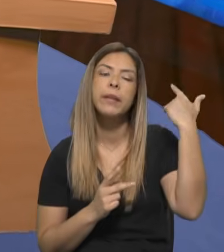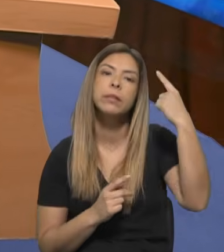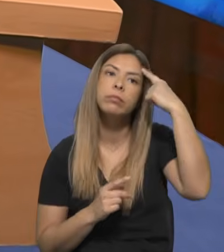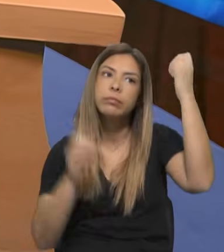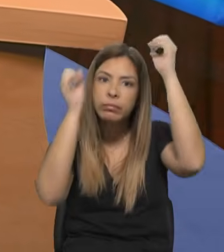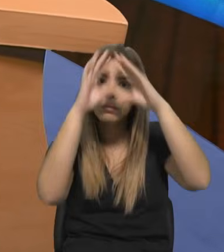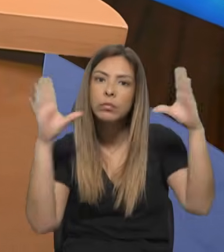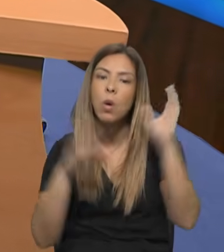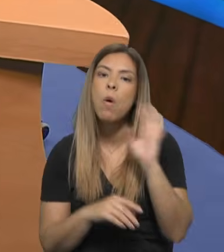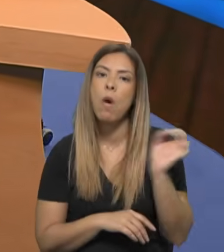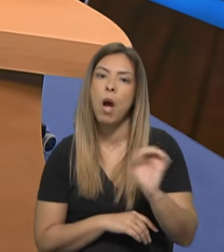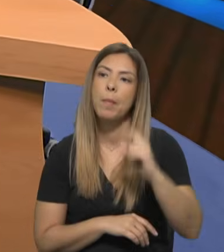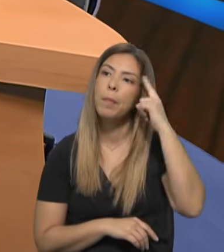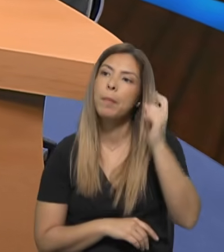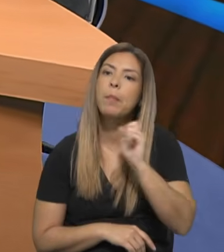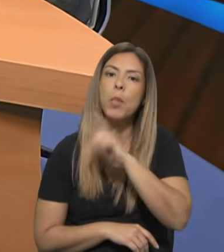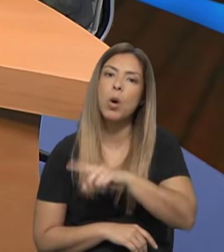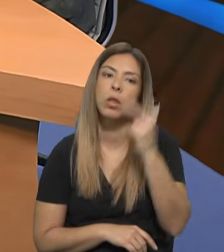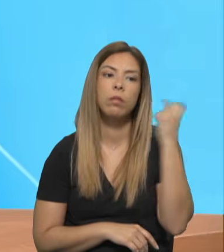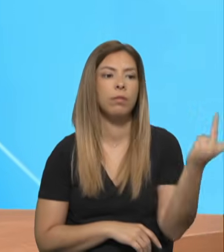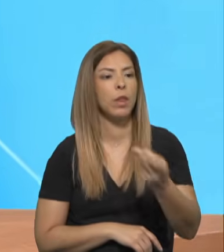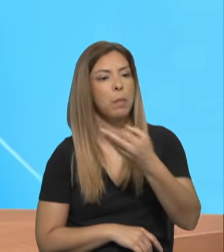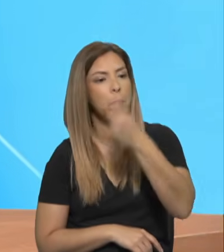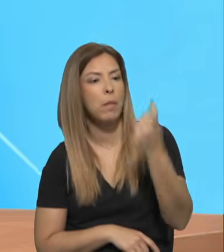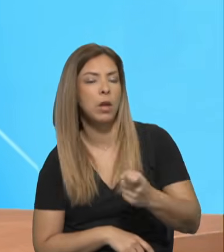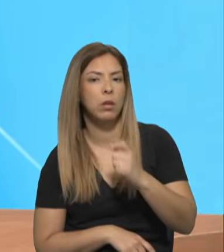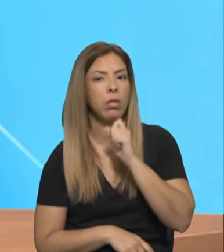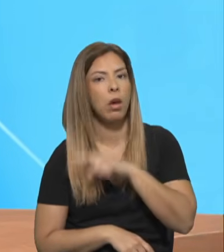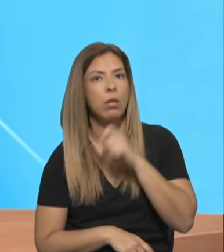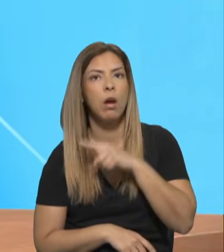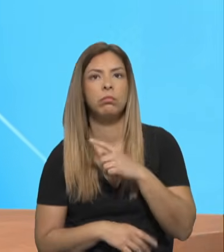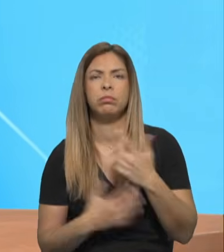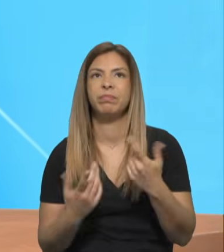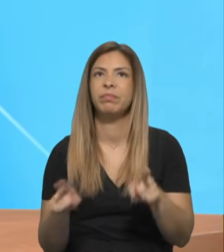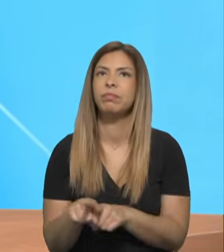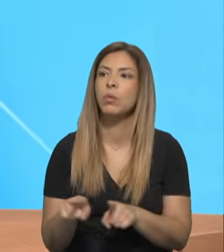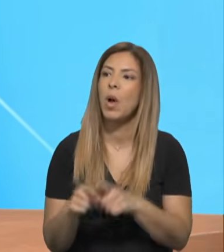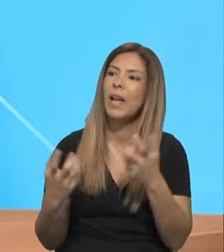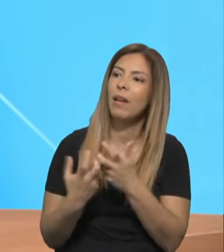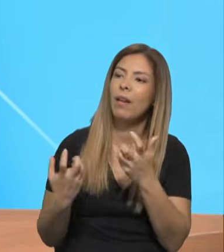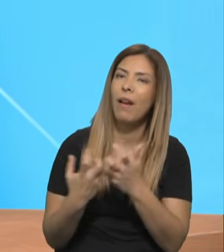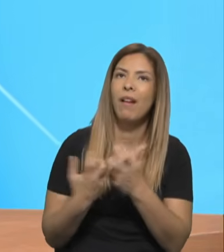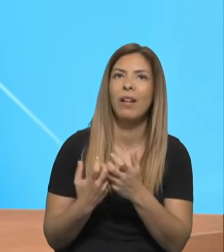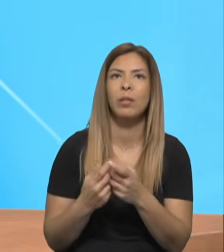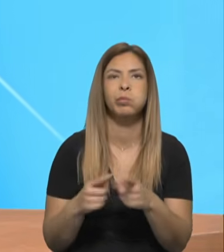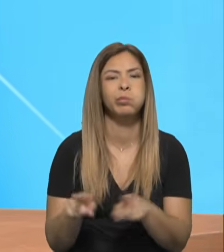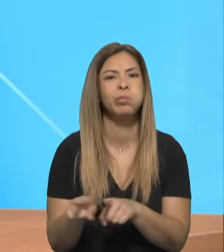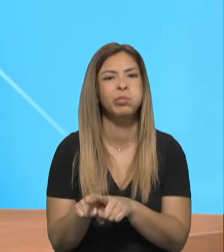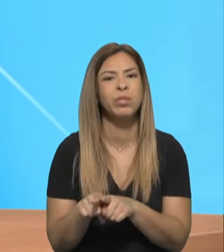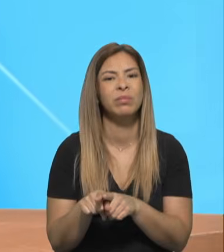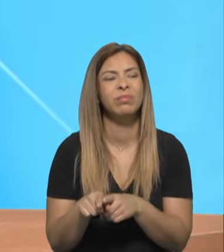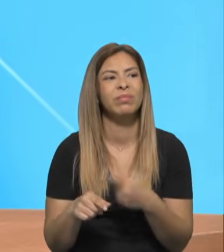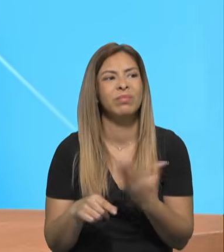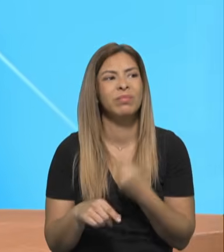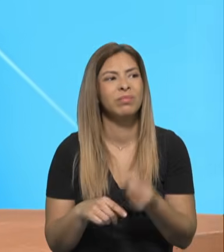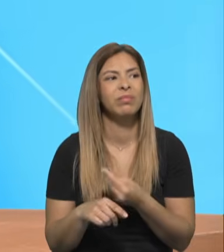de que nós poderíamos viver em paz, com a guerra como algo que se poderia afastar, ou pelo menos que fosse algo